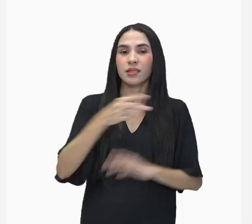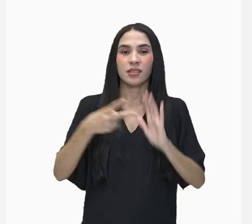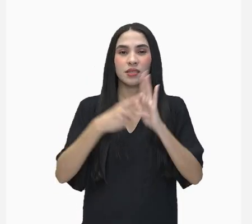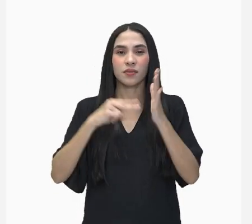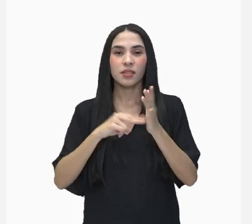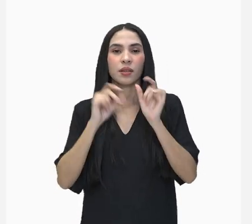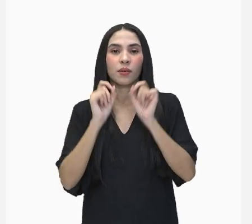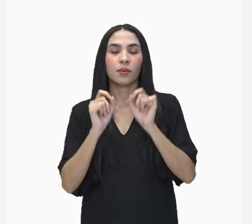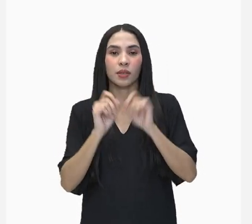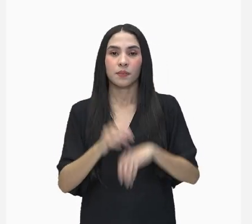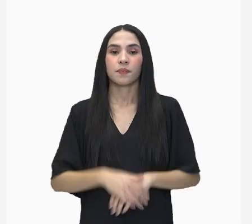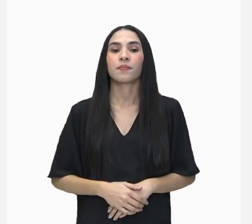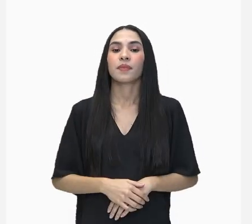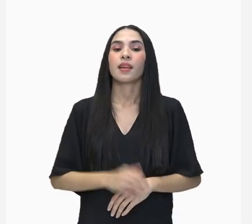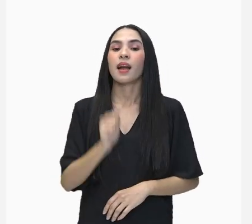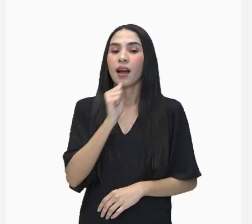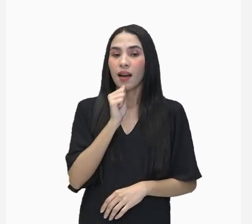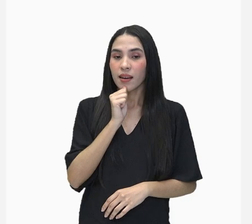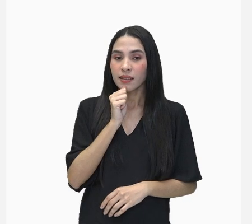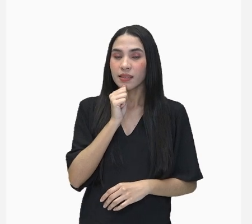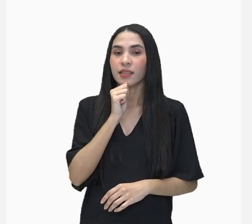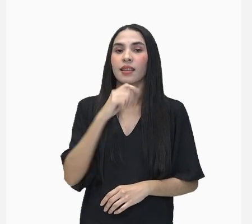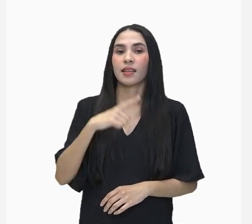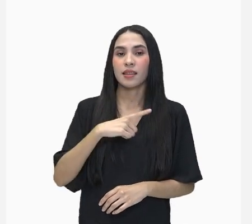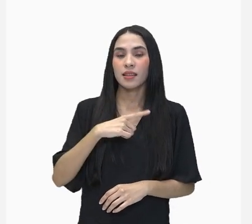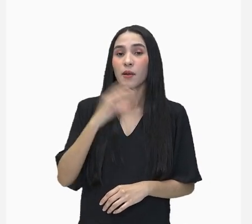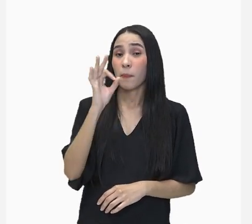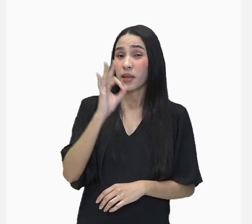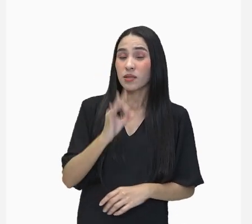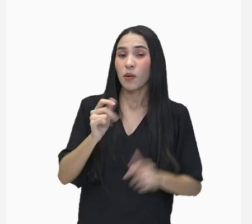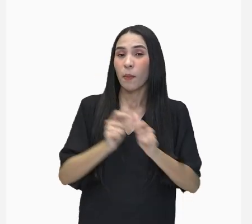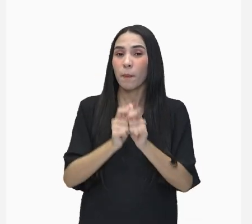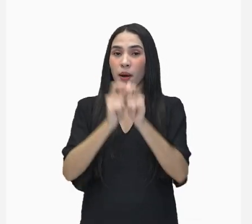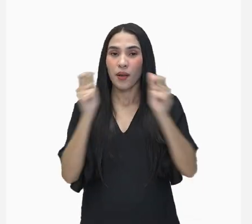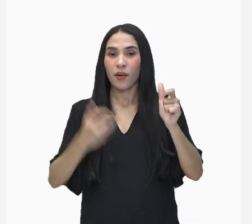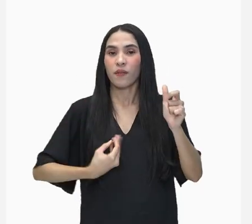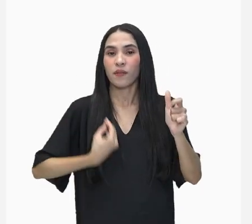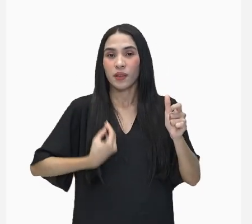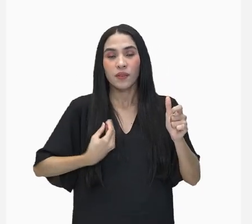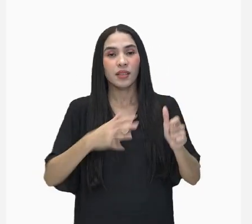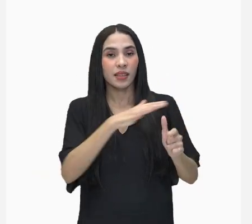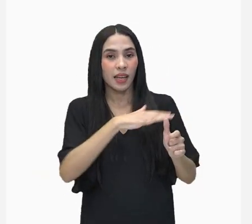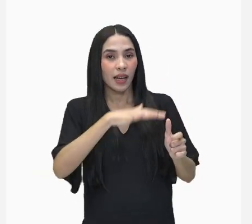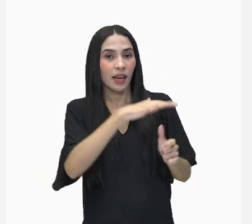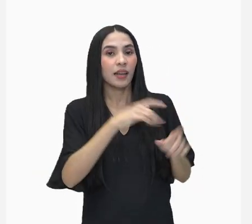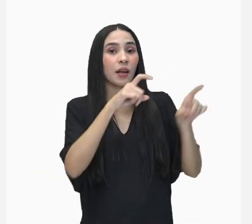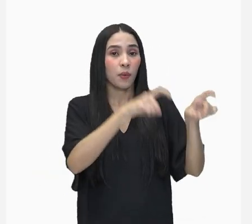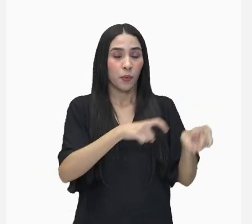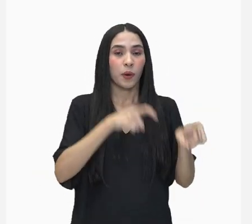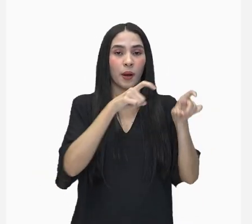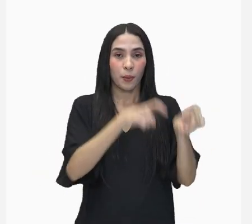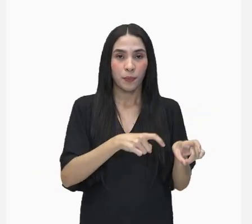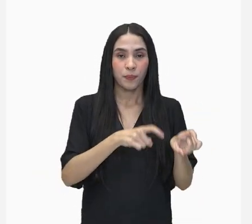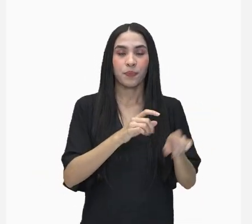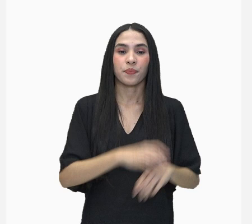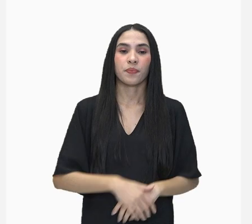na região nordeste nós ainda temos um percentual grande de pessoas vivendo nas áreas rurais.